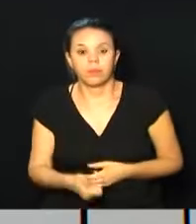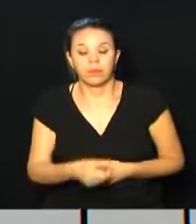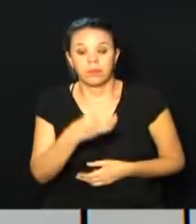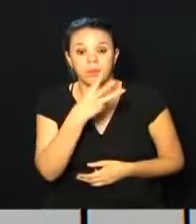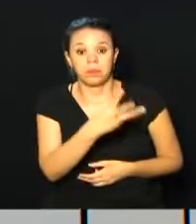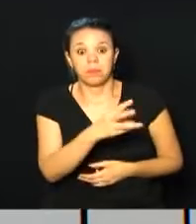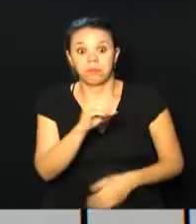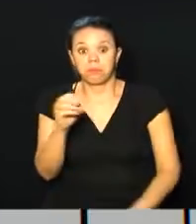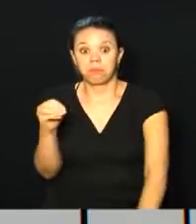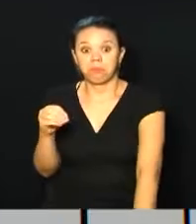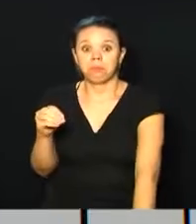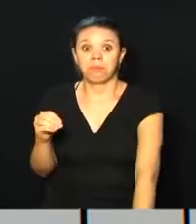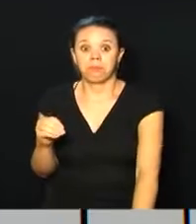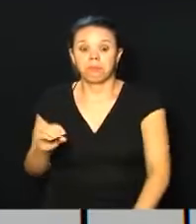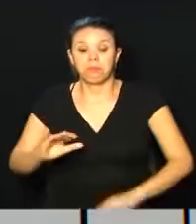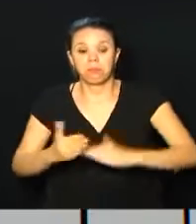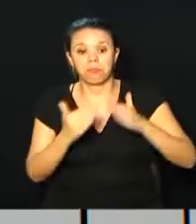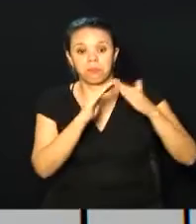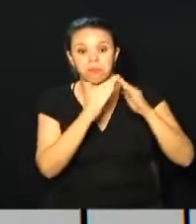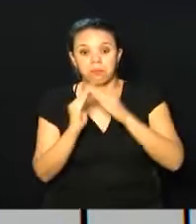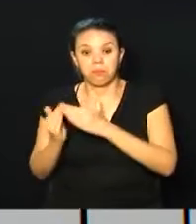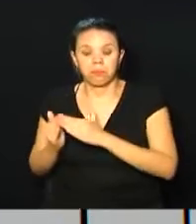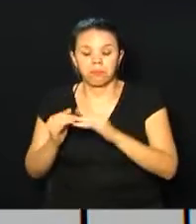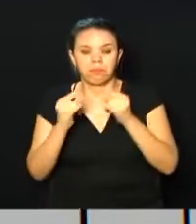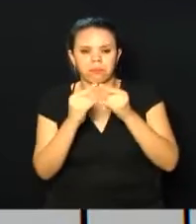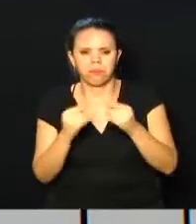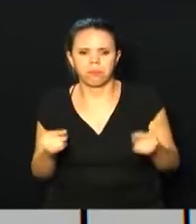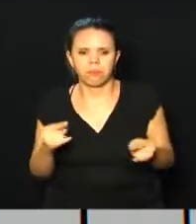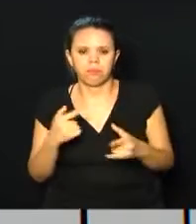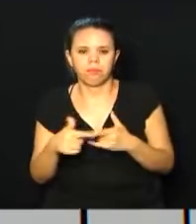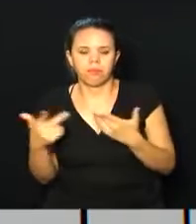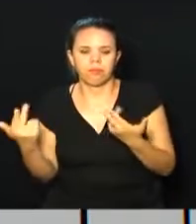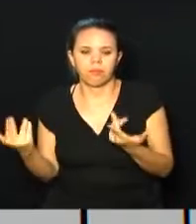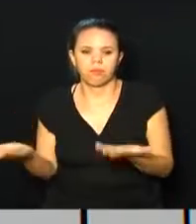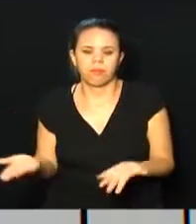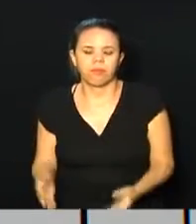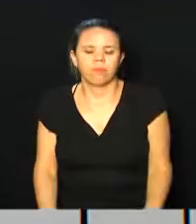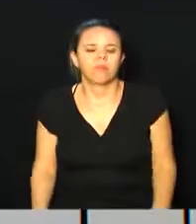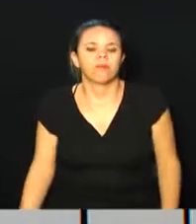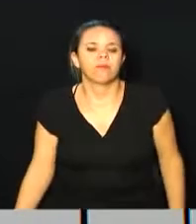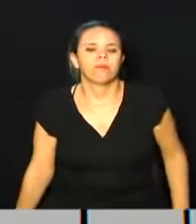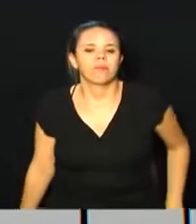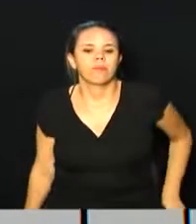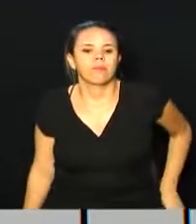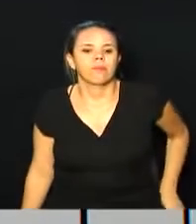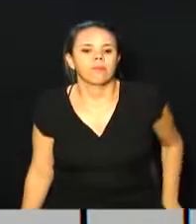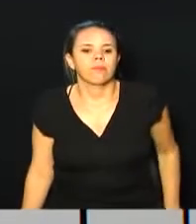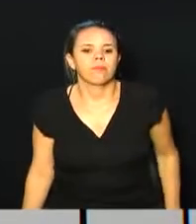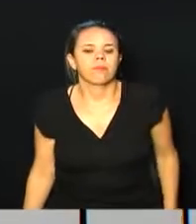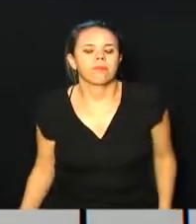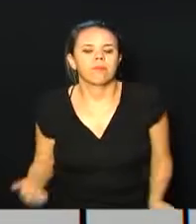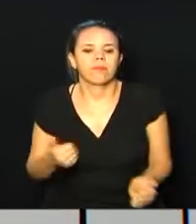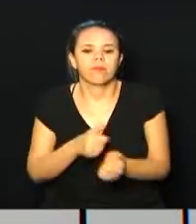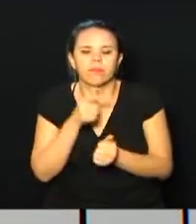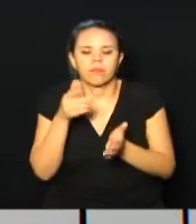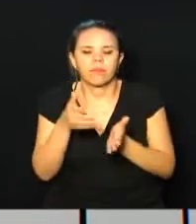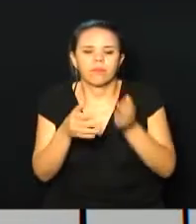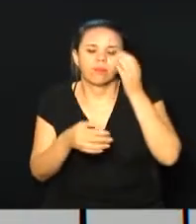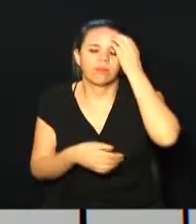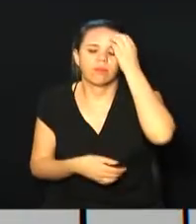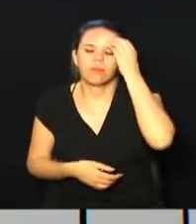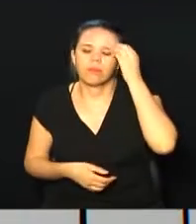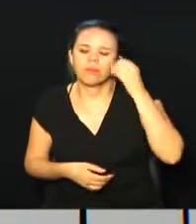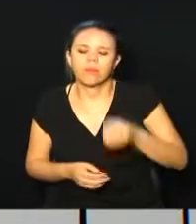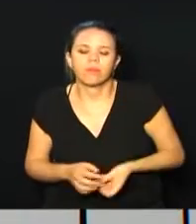núcleos habitacionais, muitos deles em situação na beira desses leitos